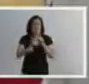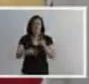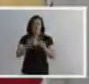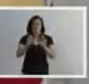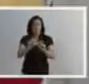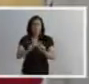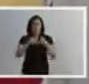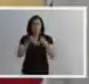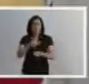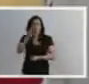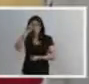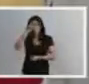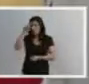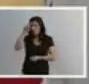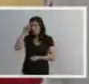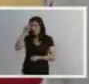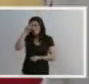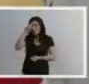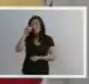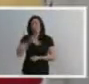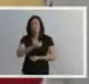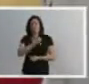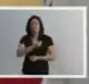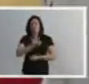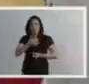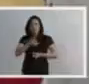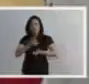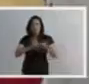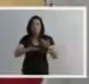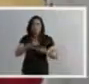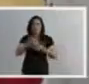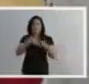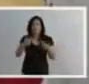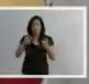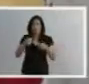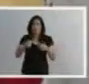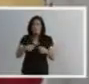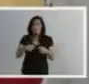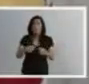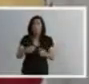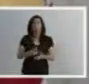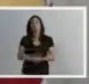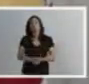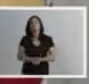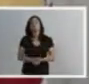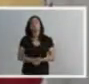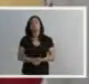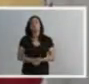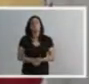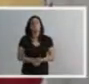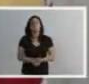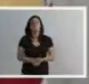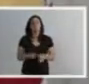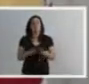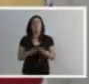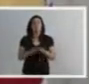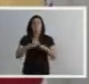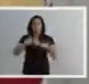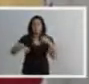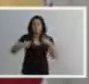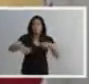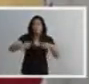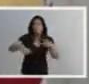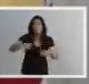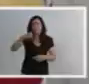dedica no dia a dia que convive diariamente com as necessidades da população com os debates diários